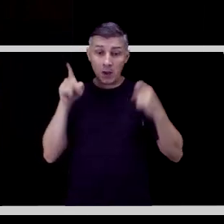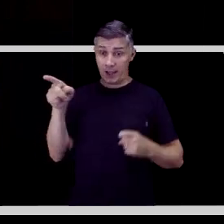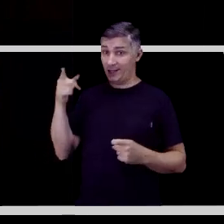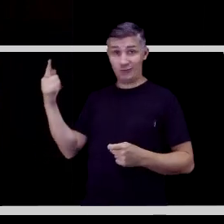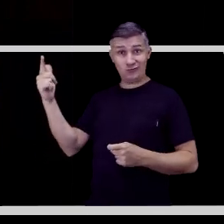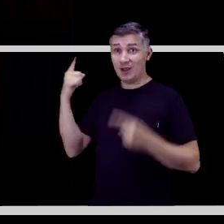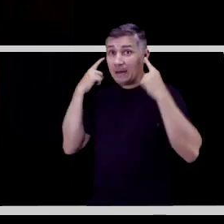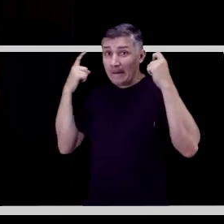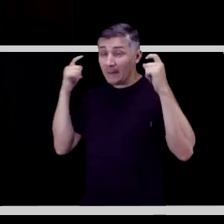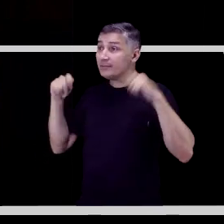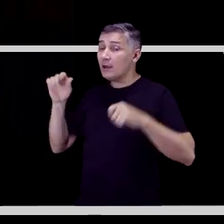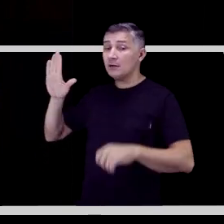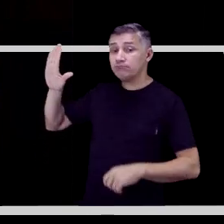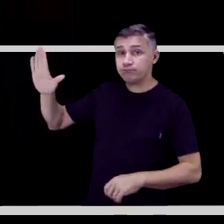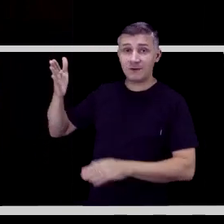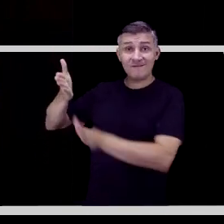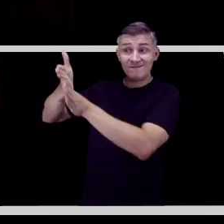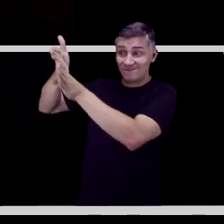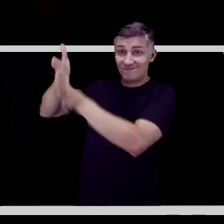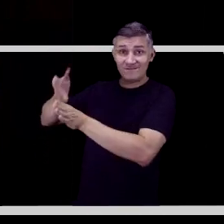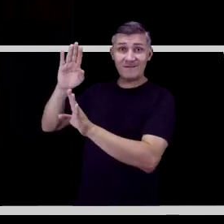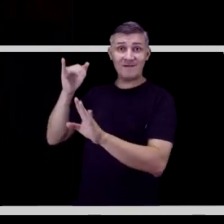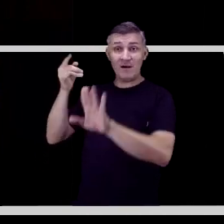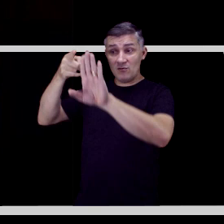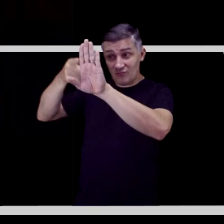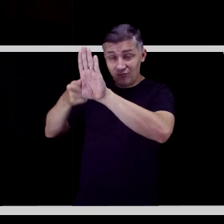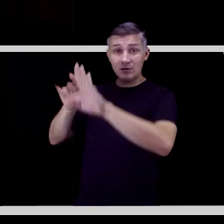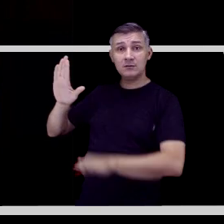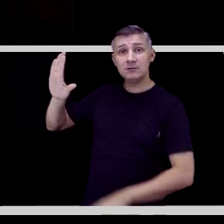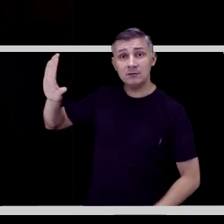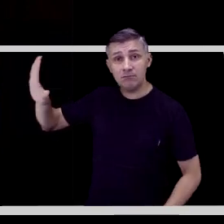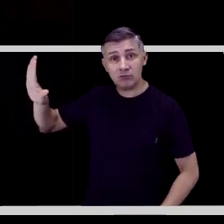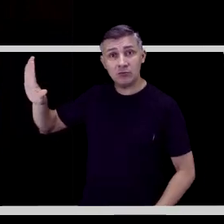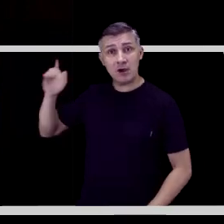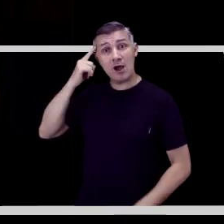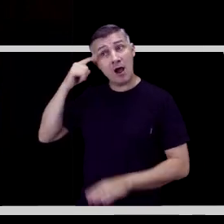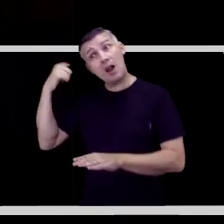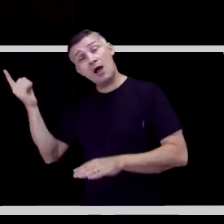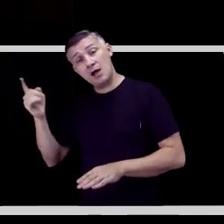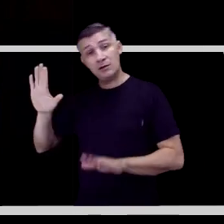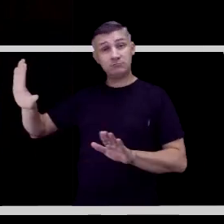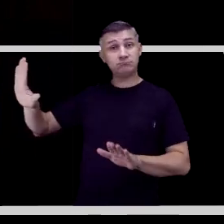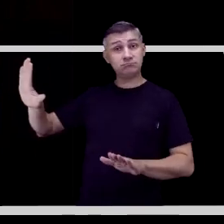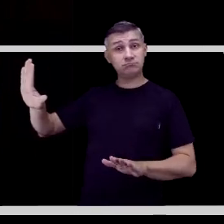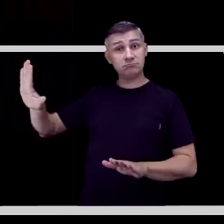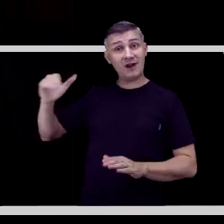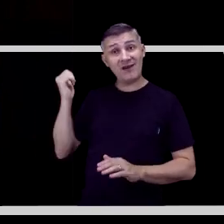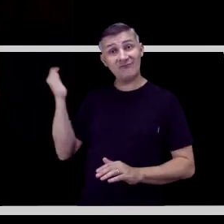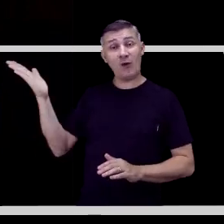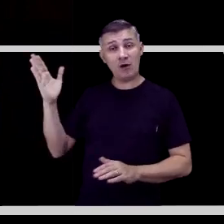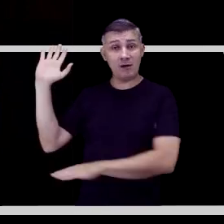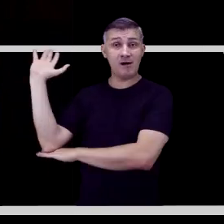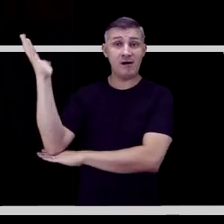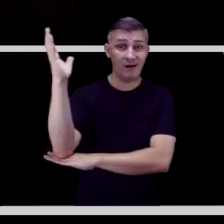da foto do hall de entrada, em que você tem um drywall com uma proteção termoacústica. Nesse lugar você não tem a proteção termoacústica, você pode